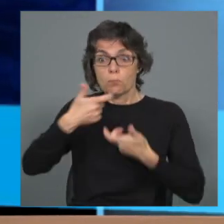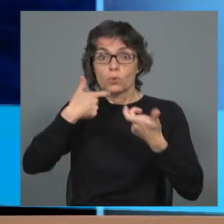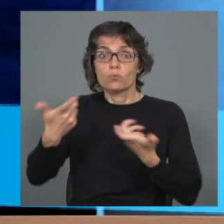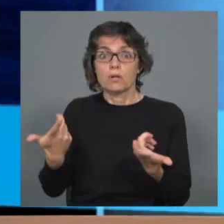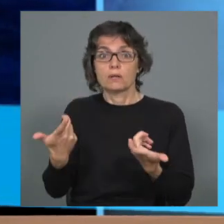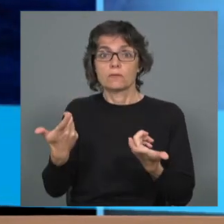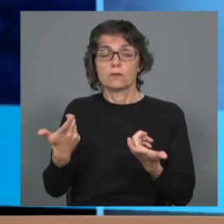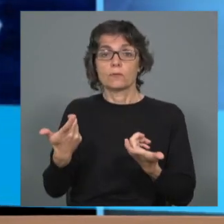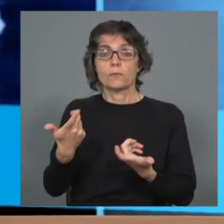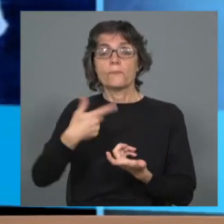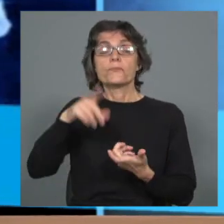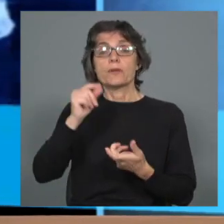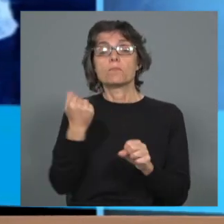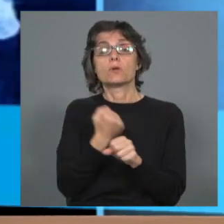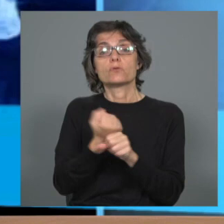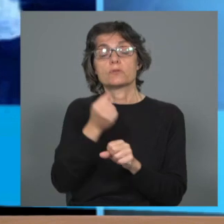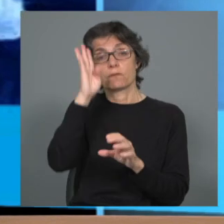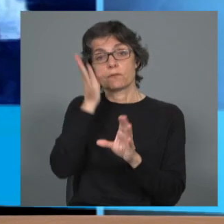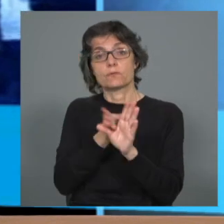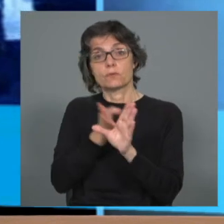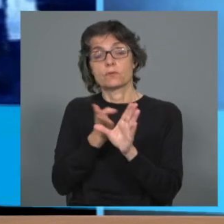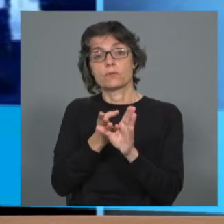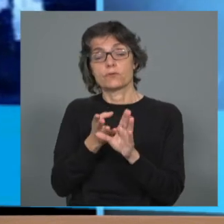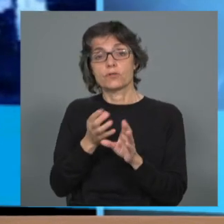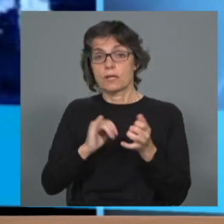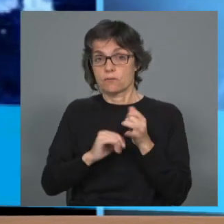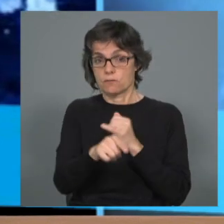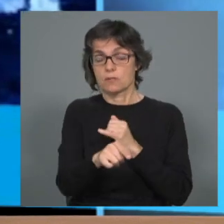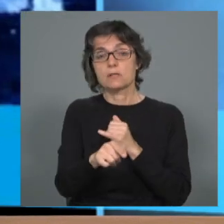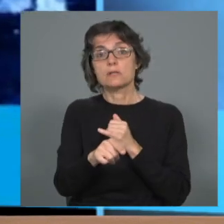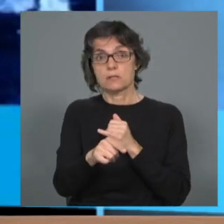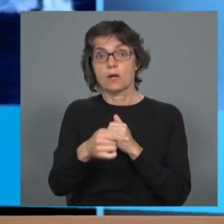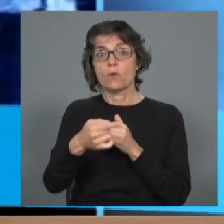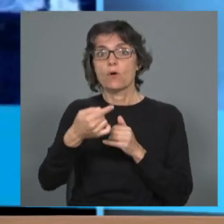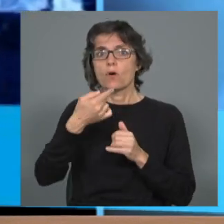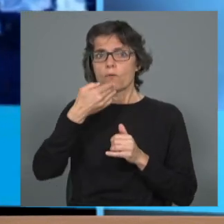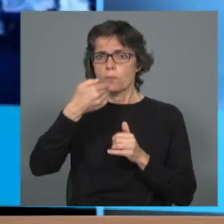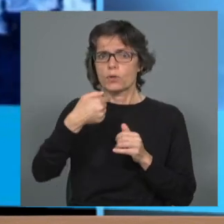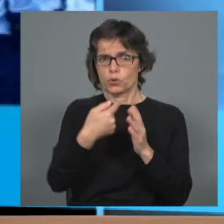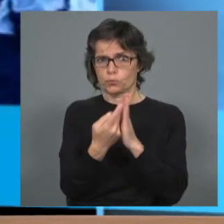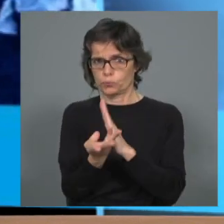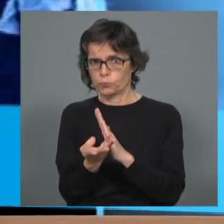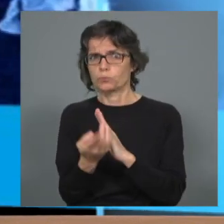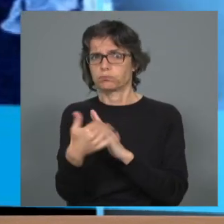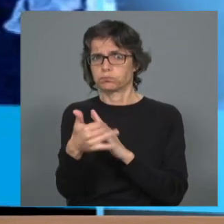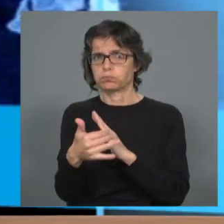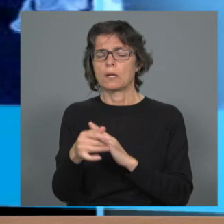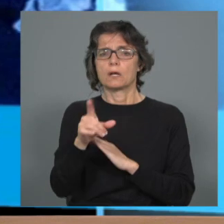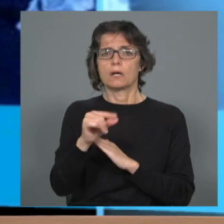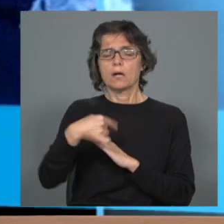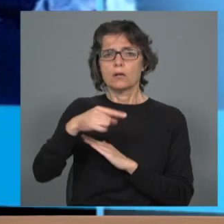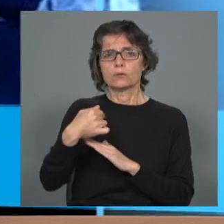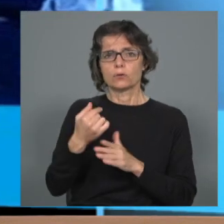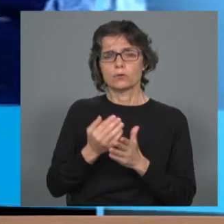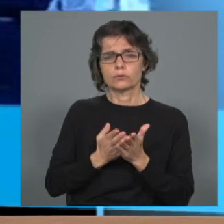O serviço de psicologia da ajuda de mãe foi muito requisitado e nós continuamos a fazer,